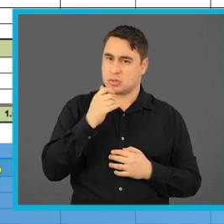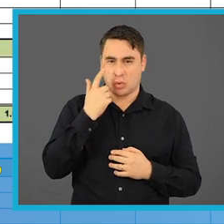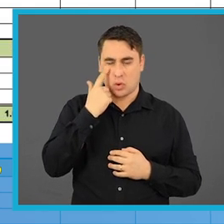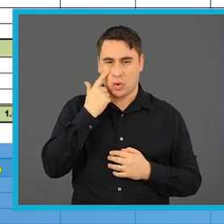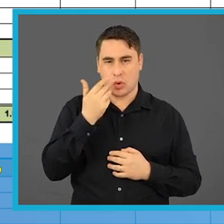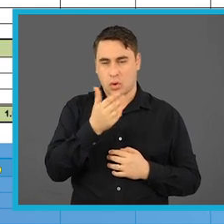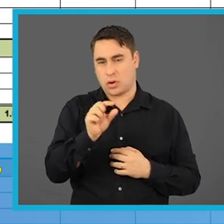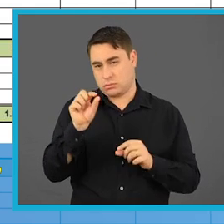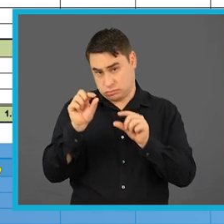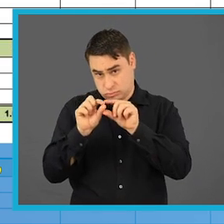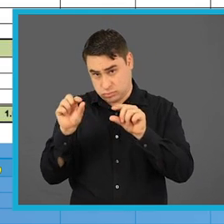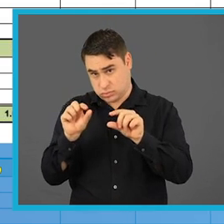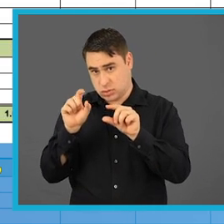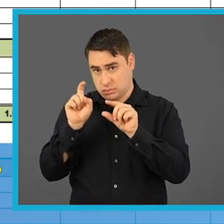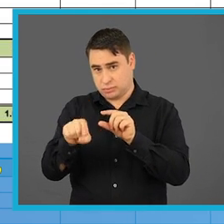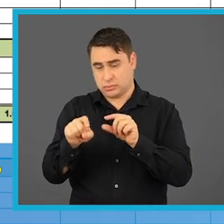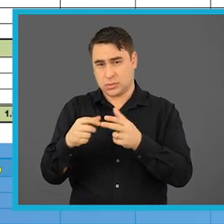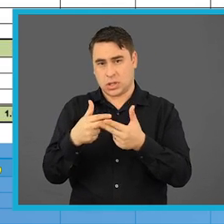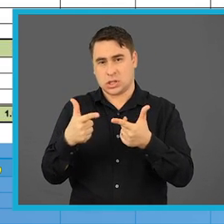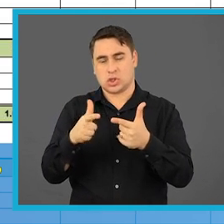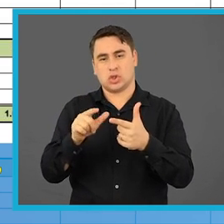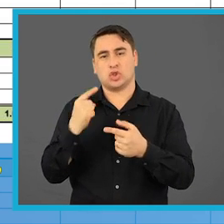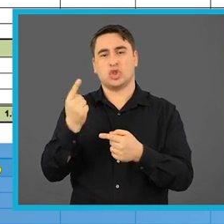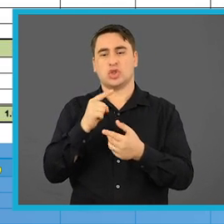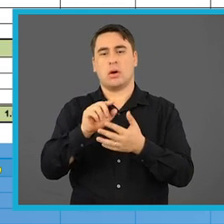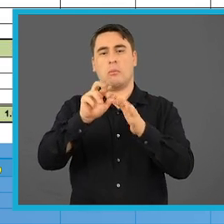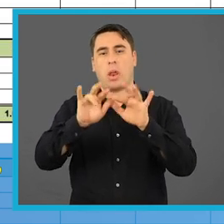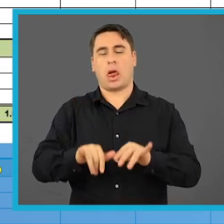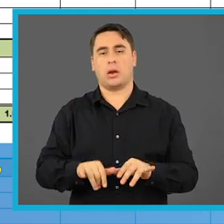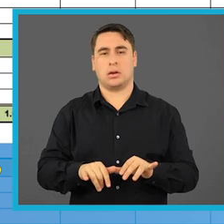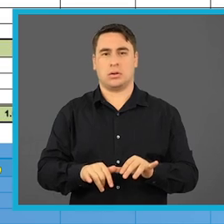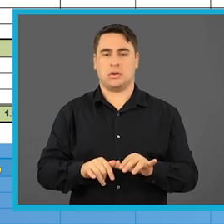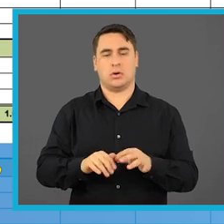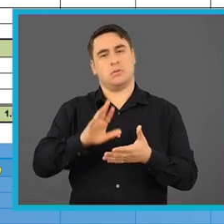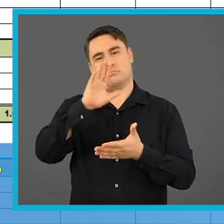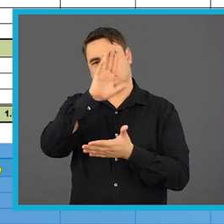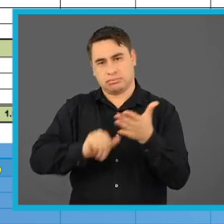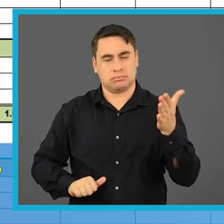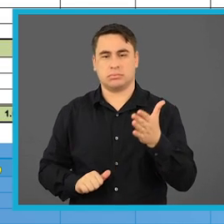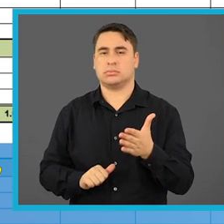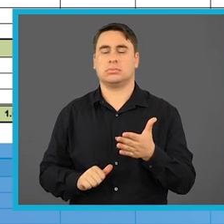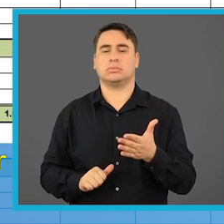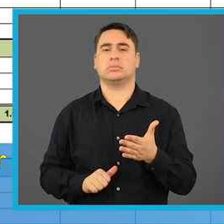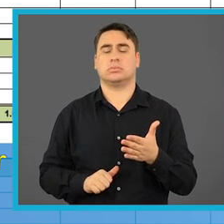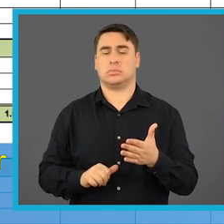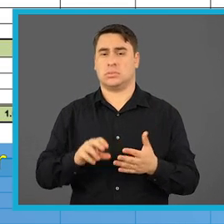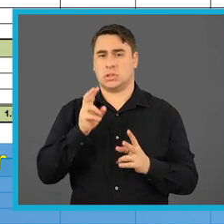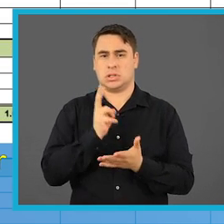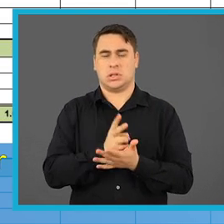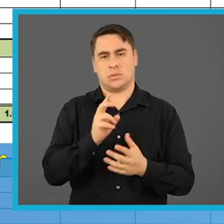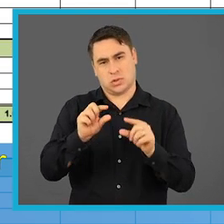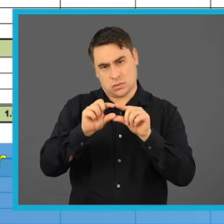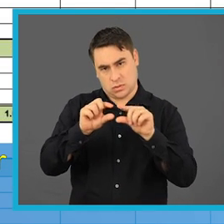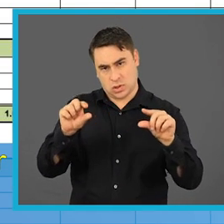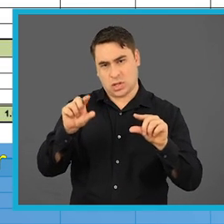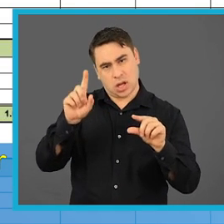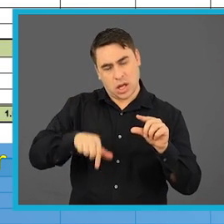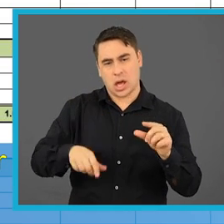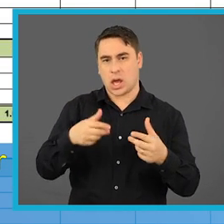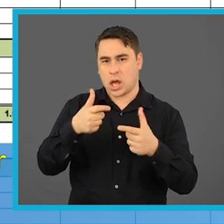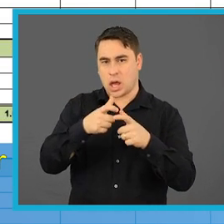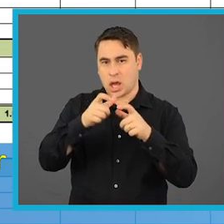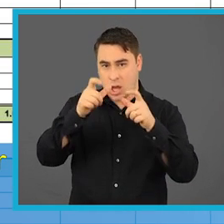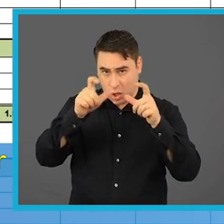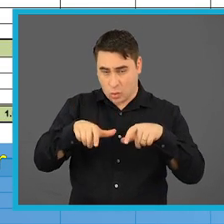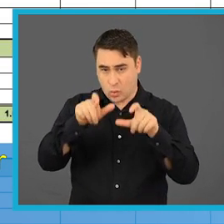Por exemplo, olha aqui, a linha preenche sozinha. Vamos deletar a informação, né? Toda vez que tiver essa linha, é